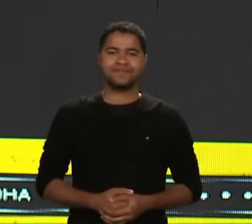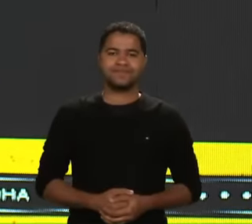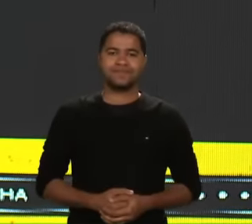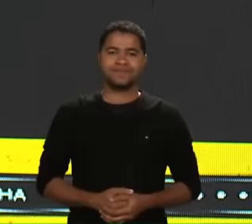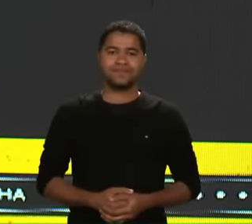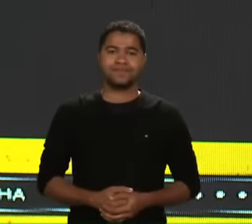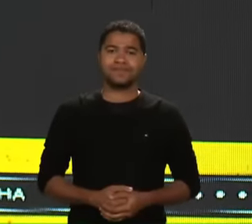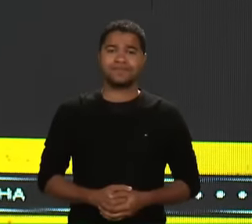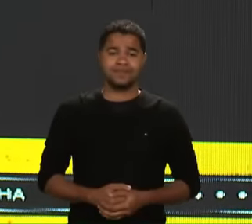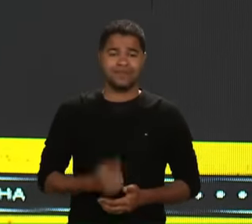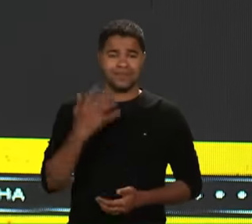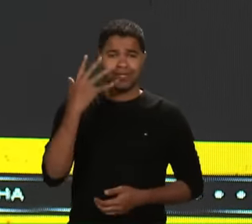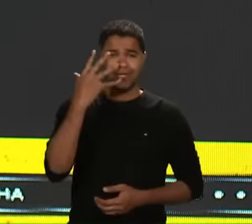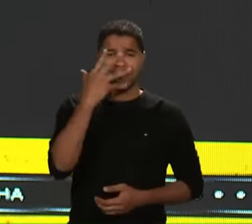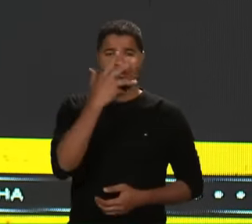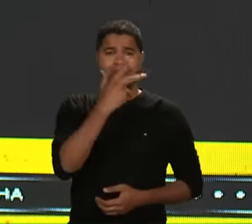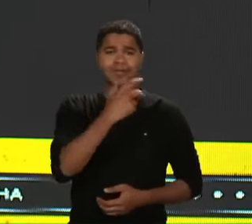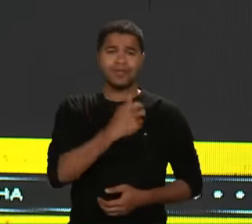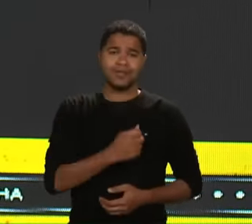Era lindo.